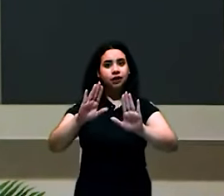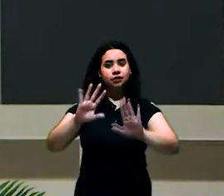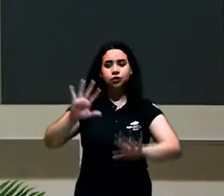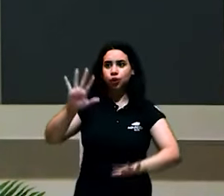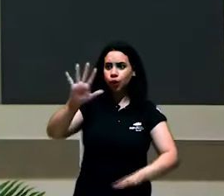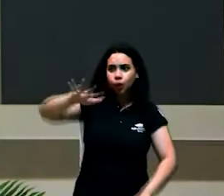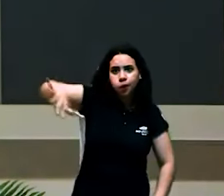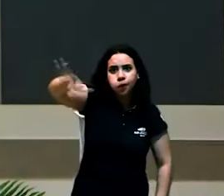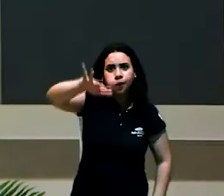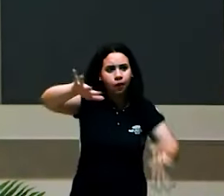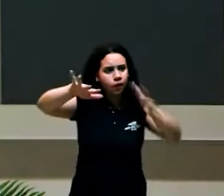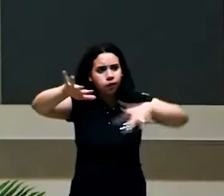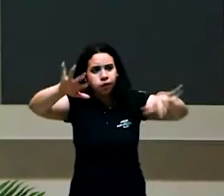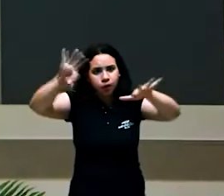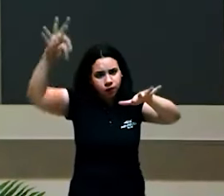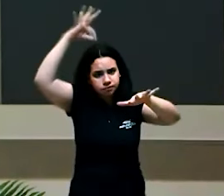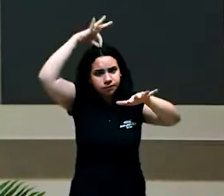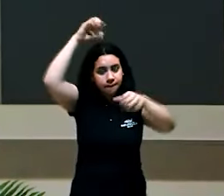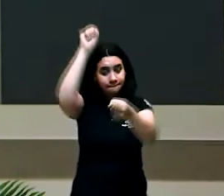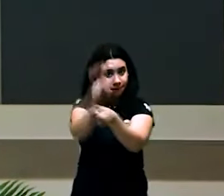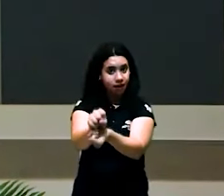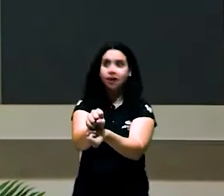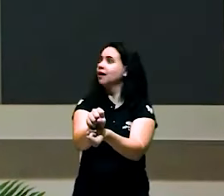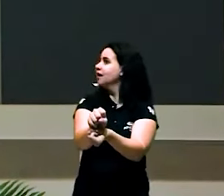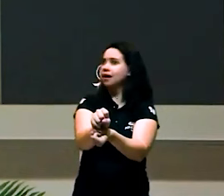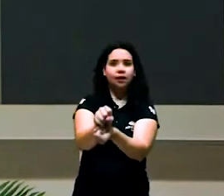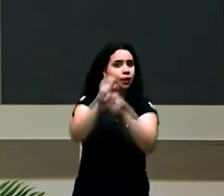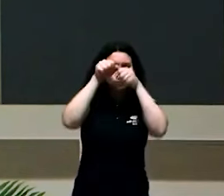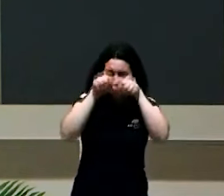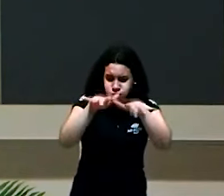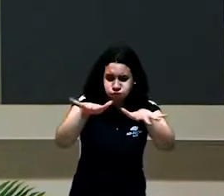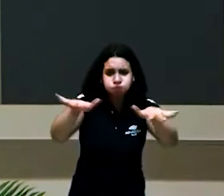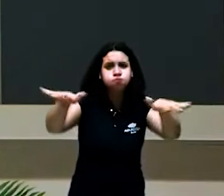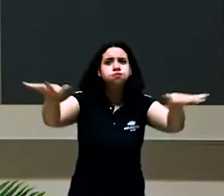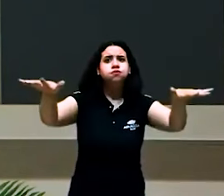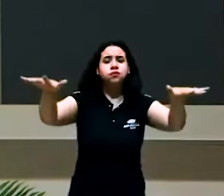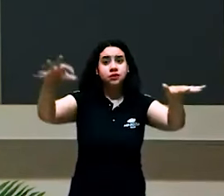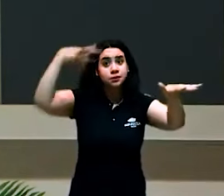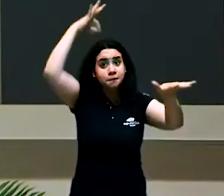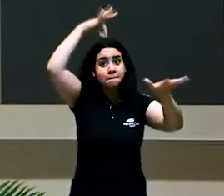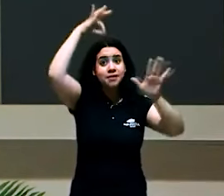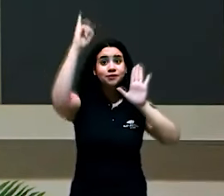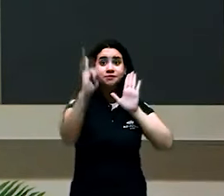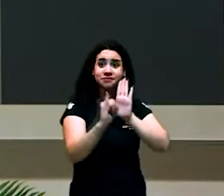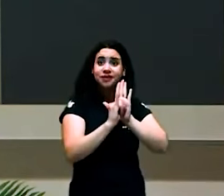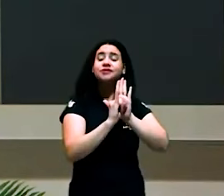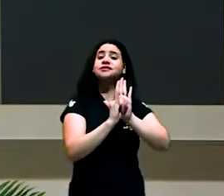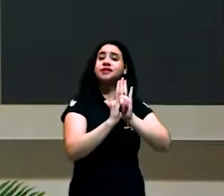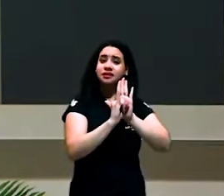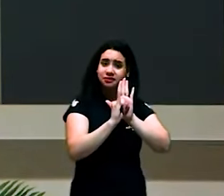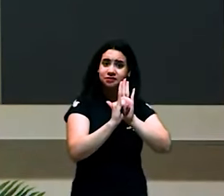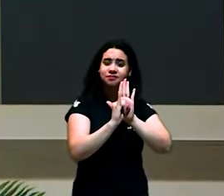expandiu por todo o mundo a identidade do Espírito Santo. E hoje se está